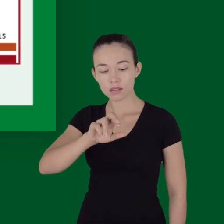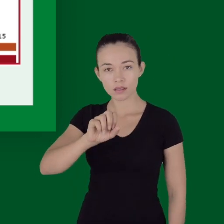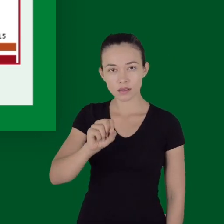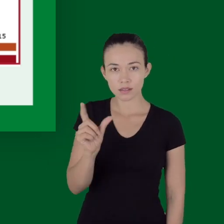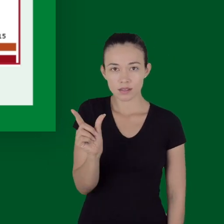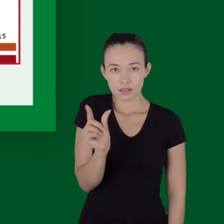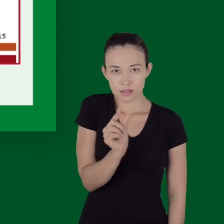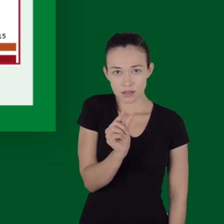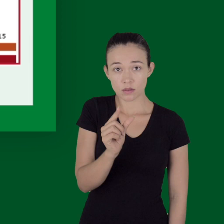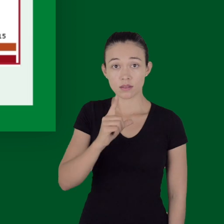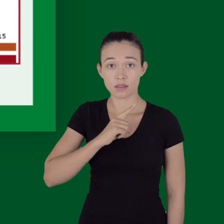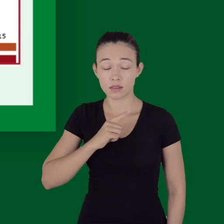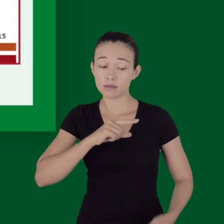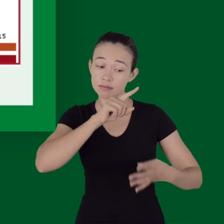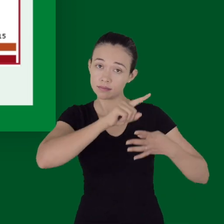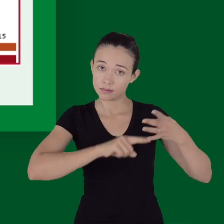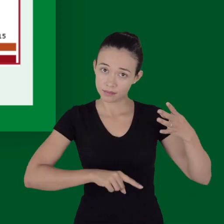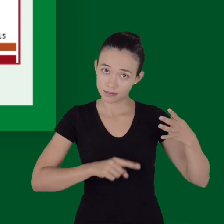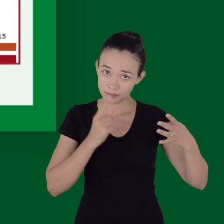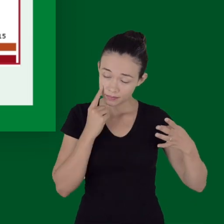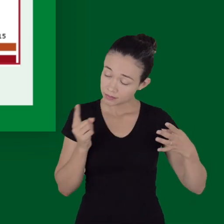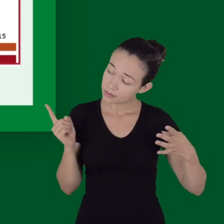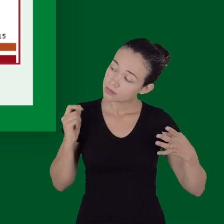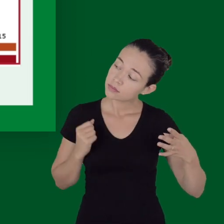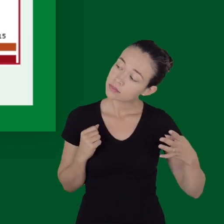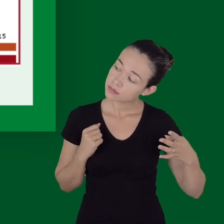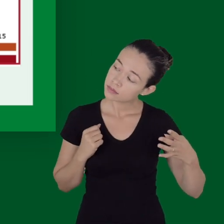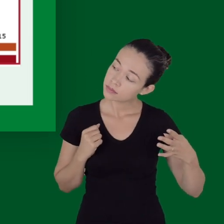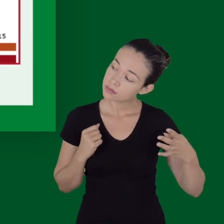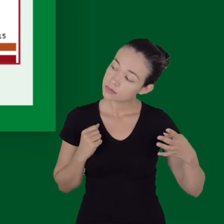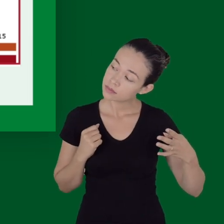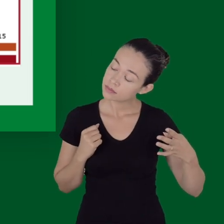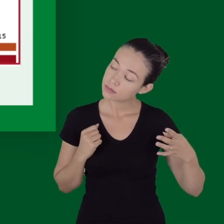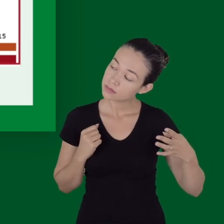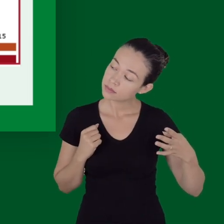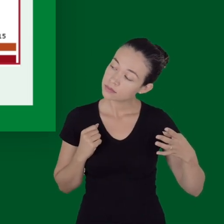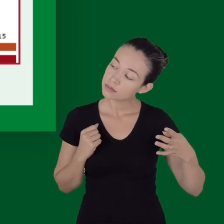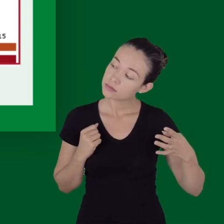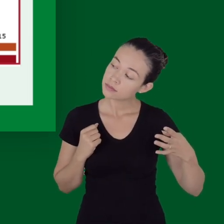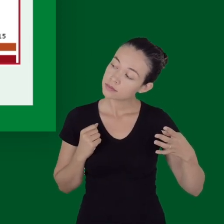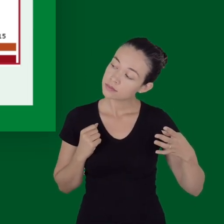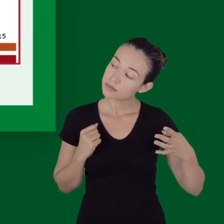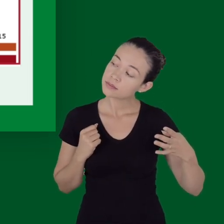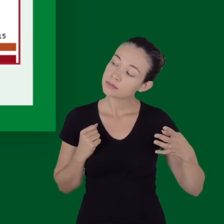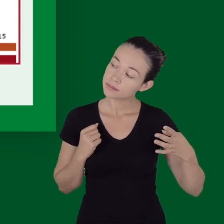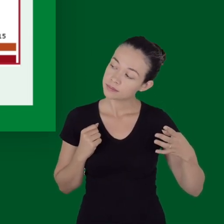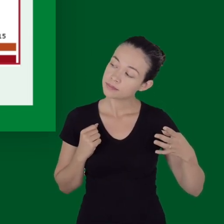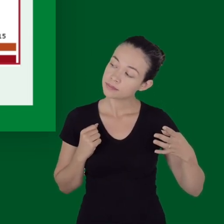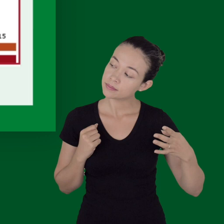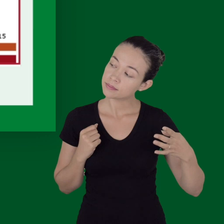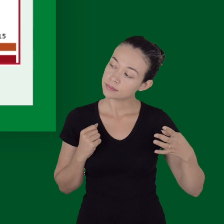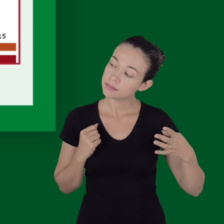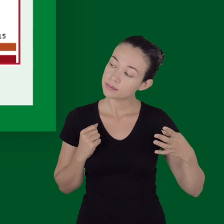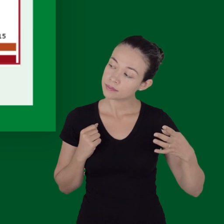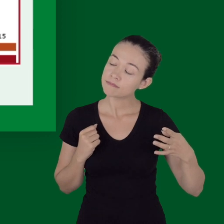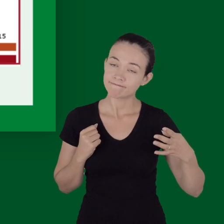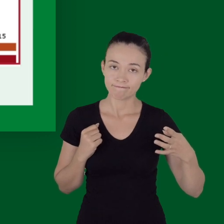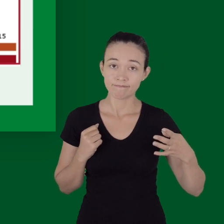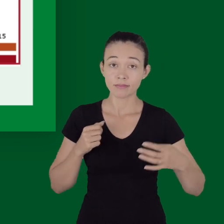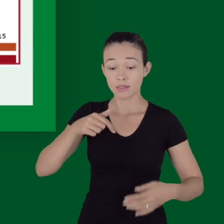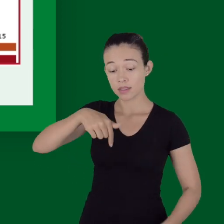estreito, a gente tem a taquicardia sinusal, o flutter atrial, a fibrilação atrial e a taquicardia